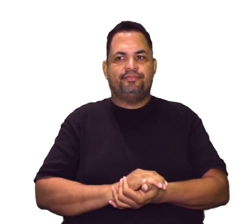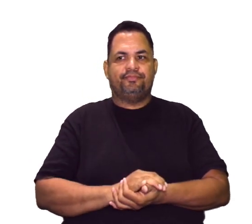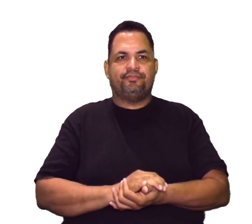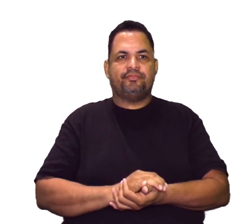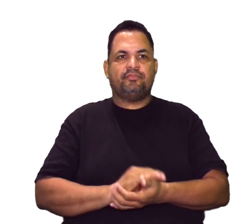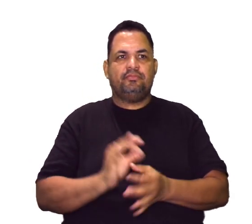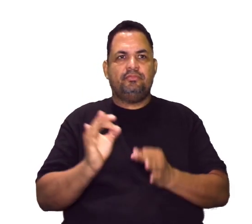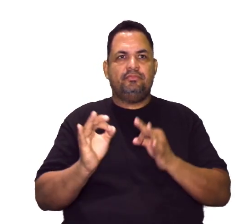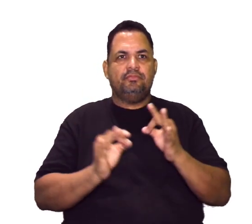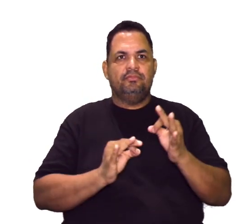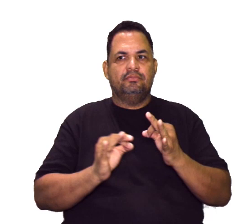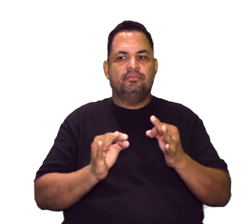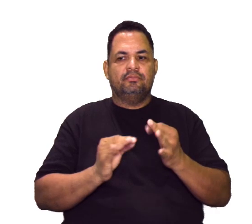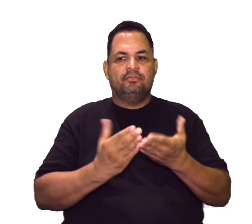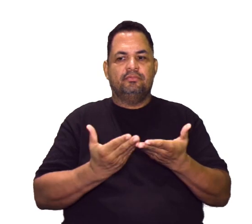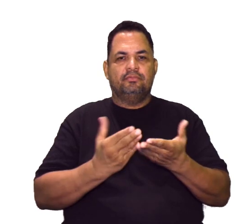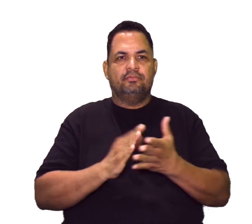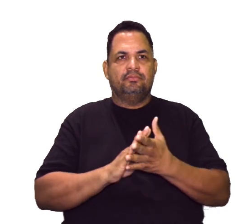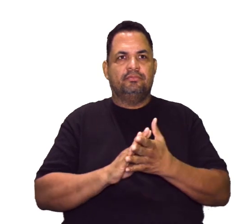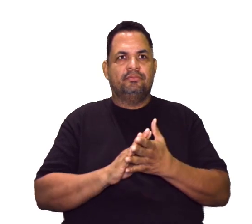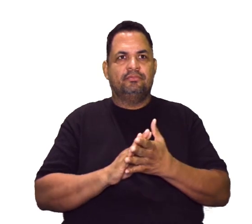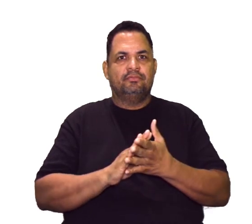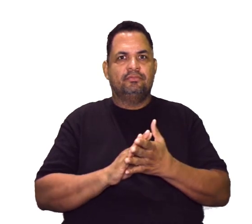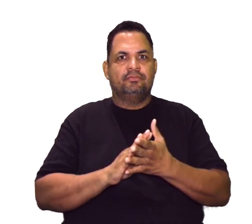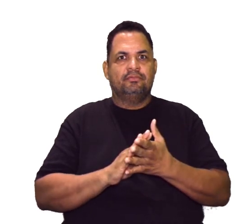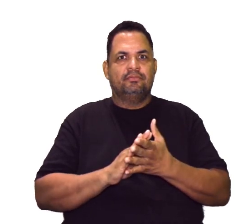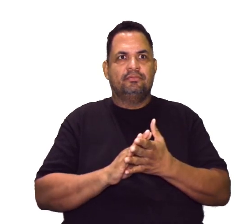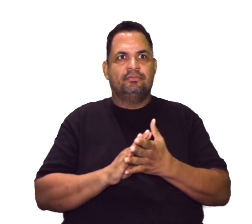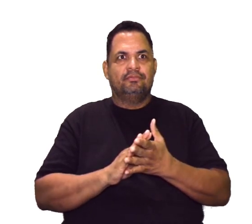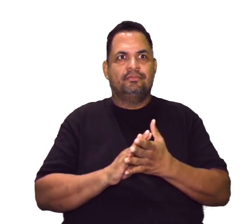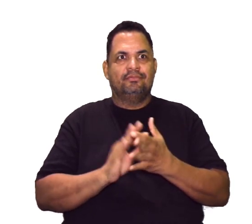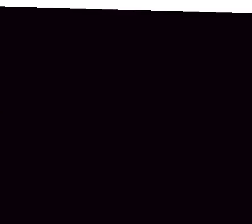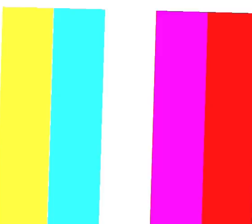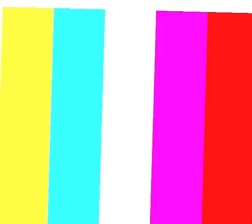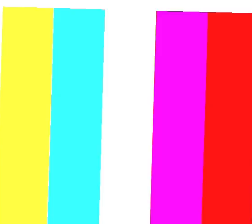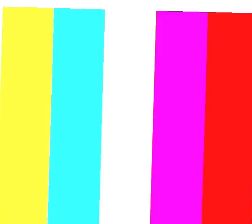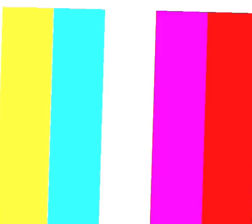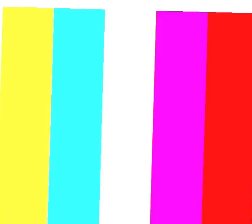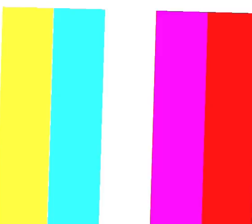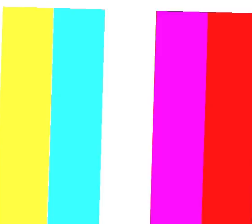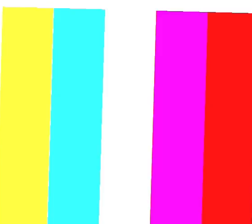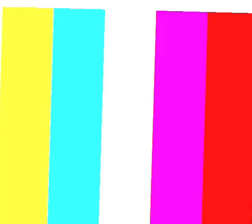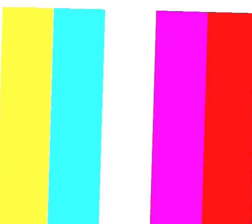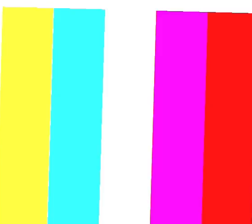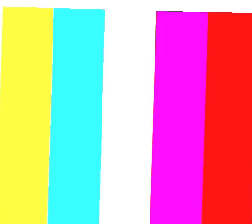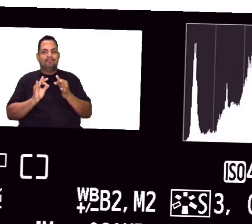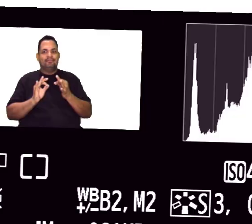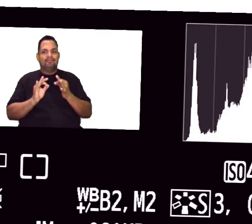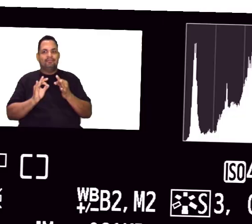uma maneira da gente gravar e se lembrar quando tratamos de